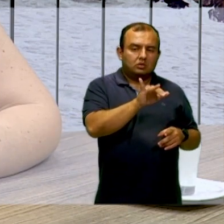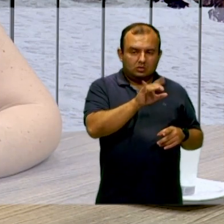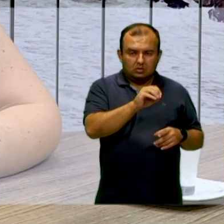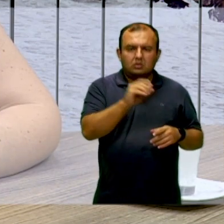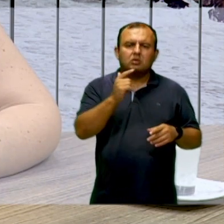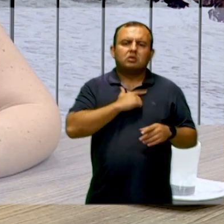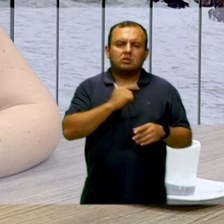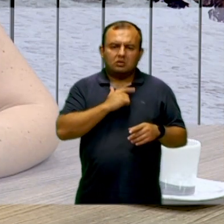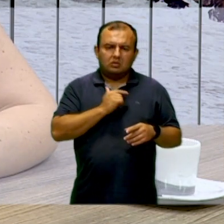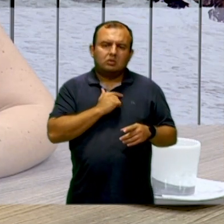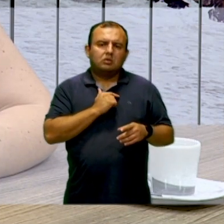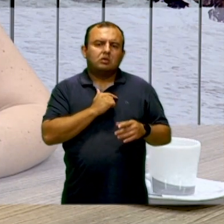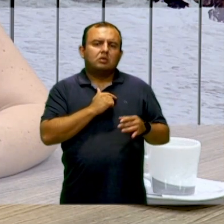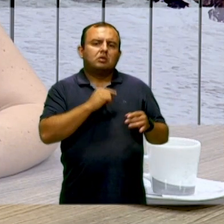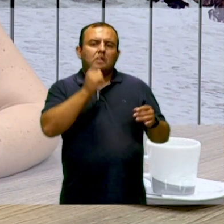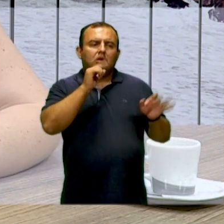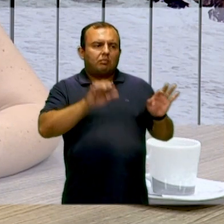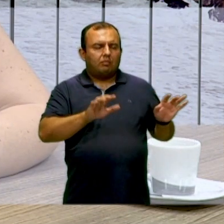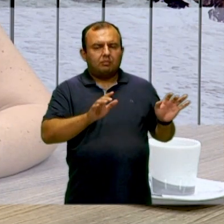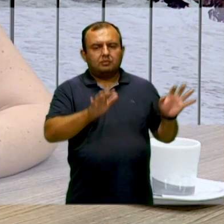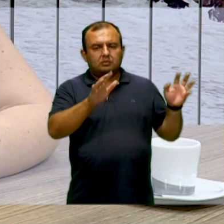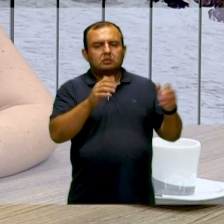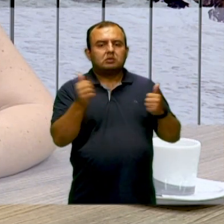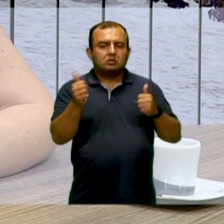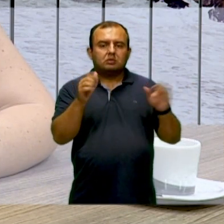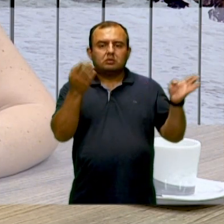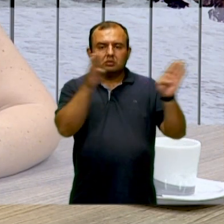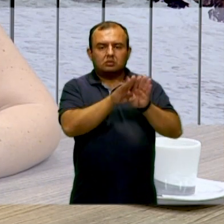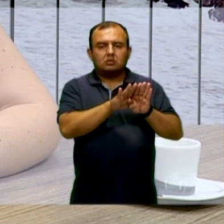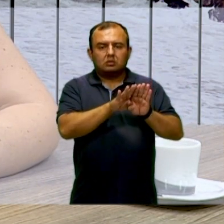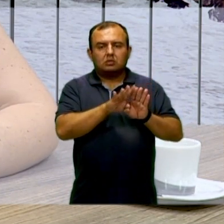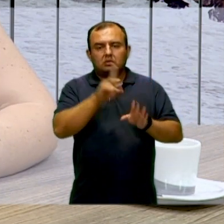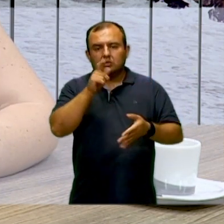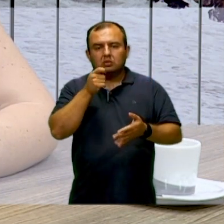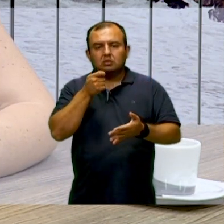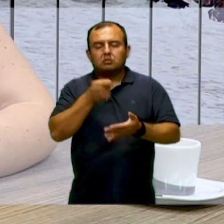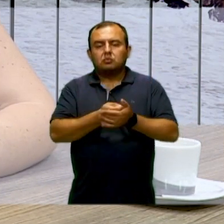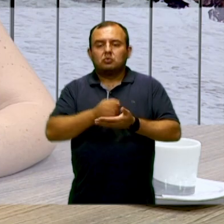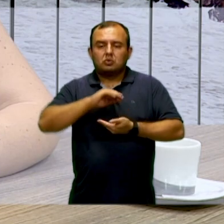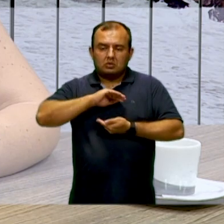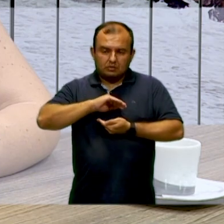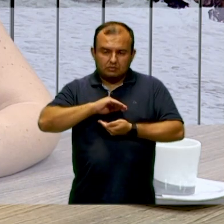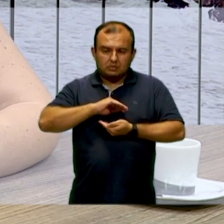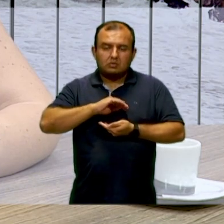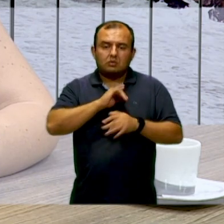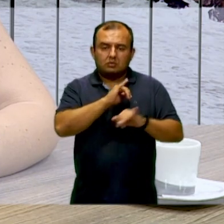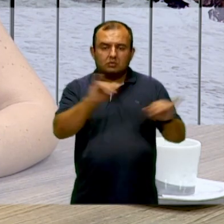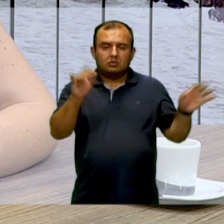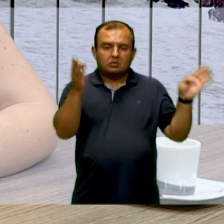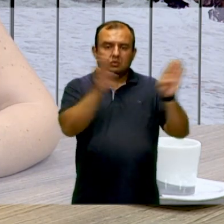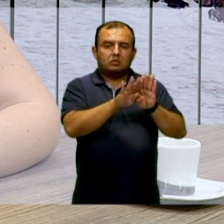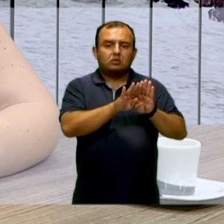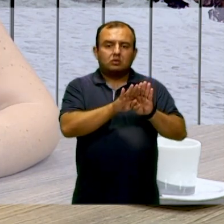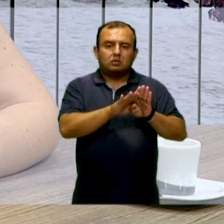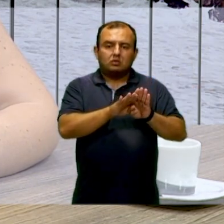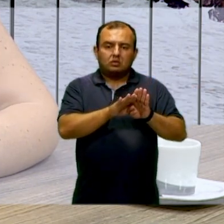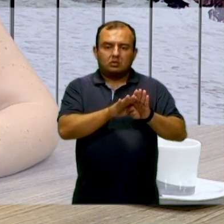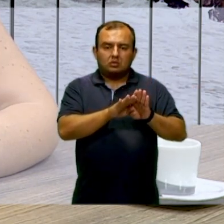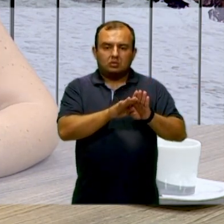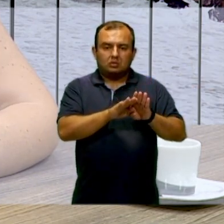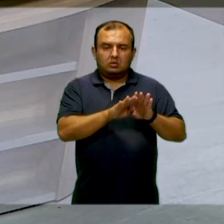bem feio, tem bastante infiltração, mas ele está fechado por determinação da Defesa Civil porque está rompendo